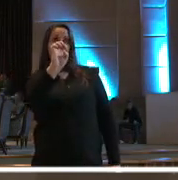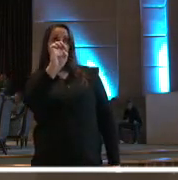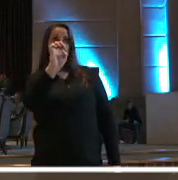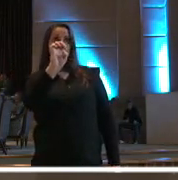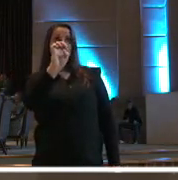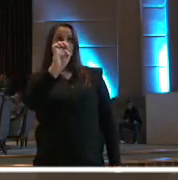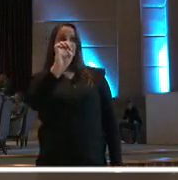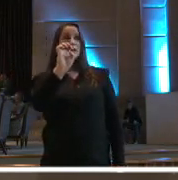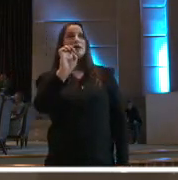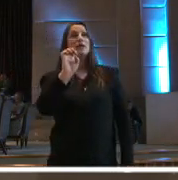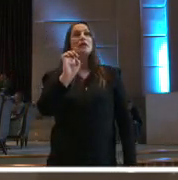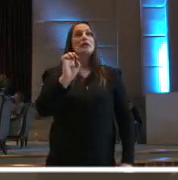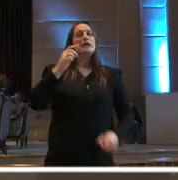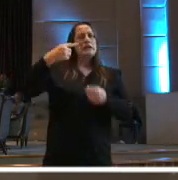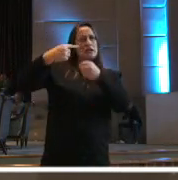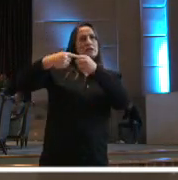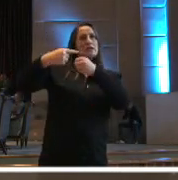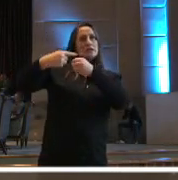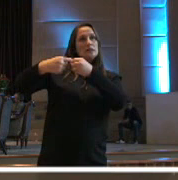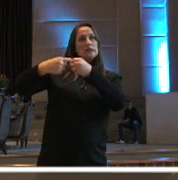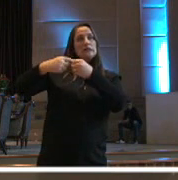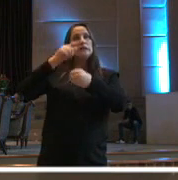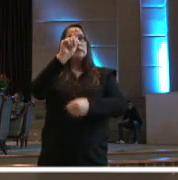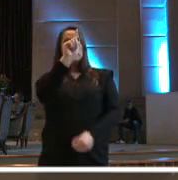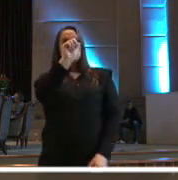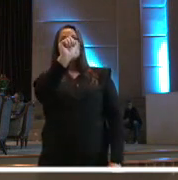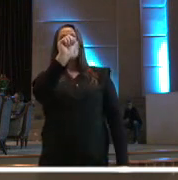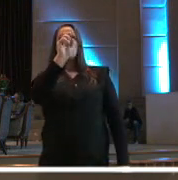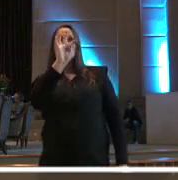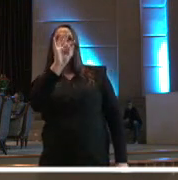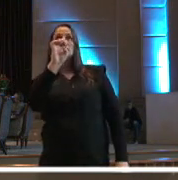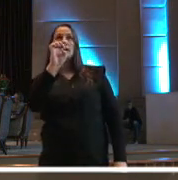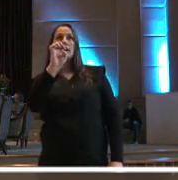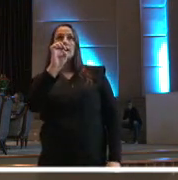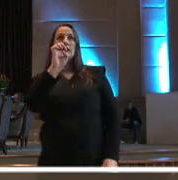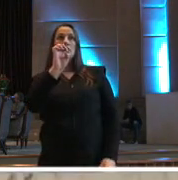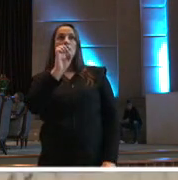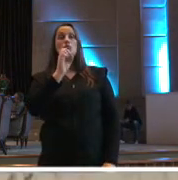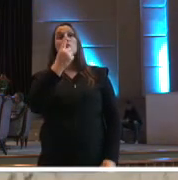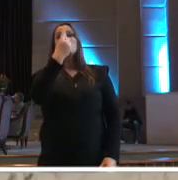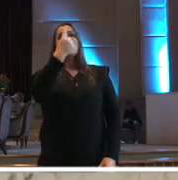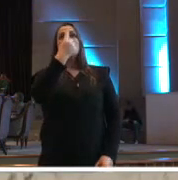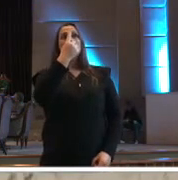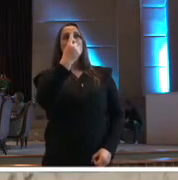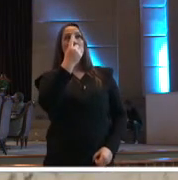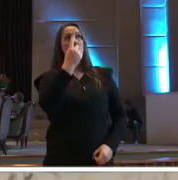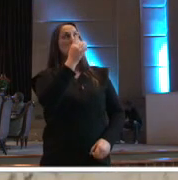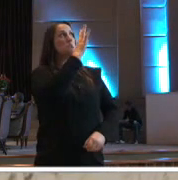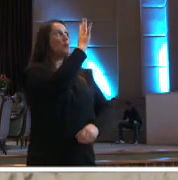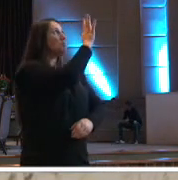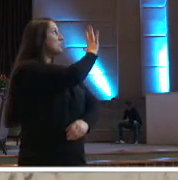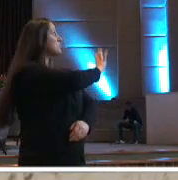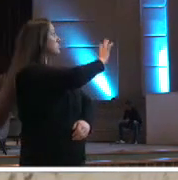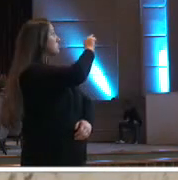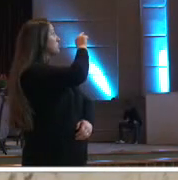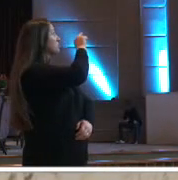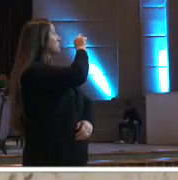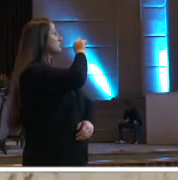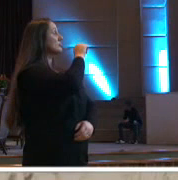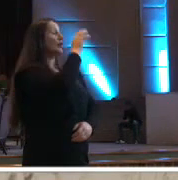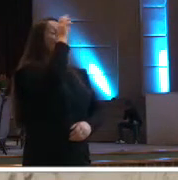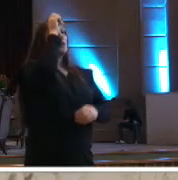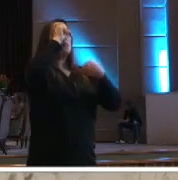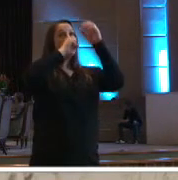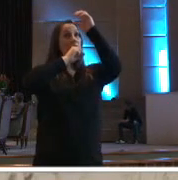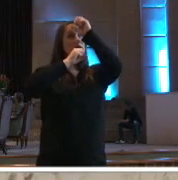das 3 grandes cidades dos filisteus. Eu não sei se dá para colocar o mapa lá para a gente aprender. Se você olhar